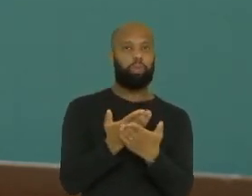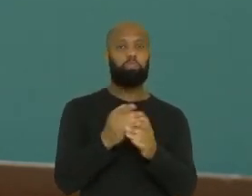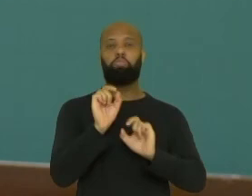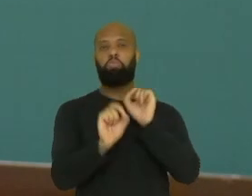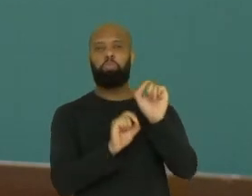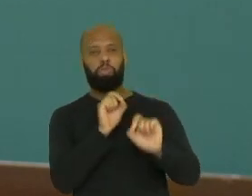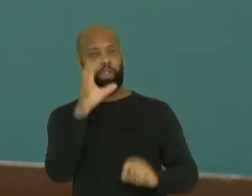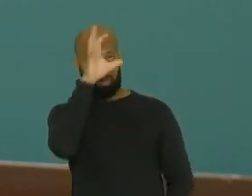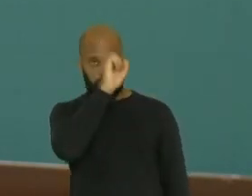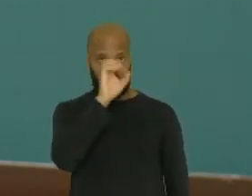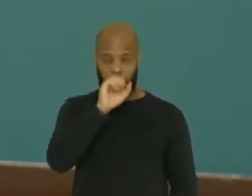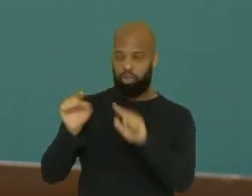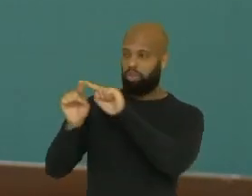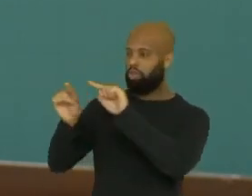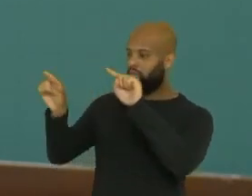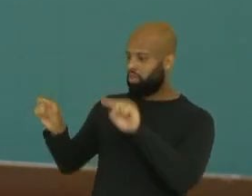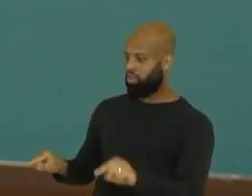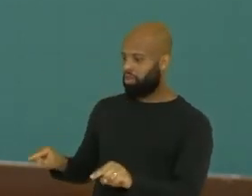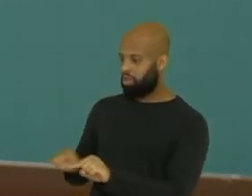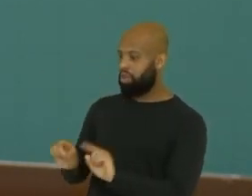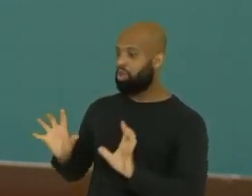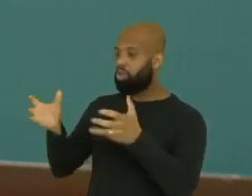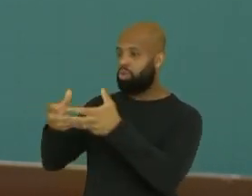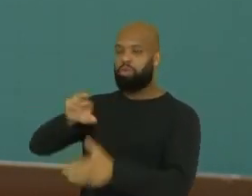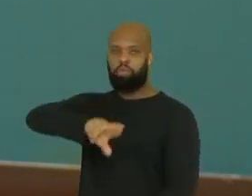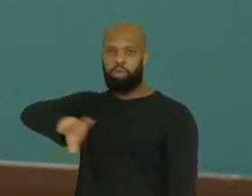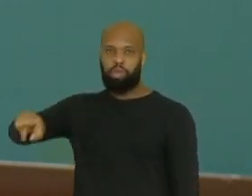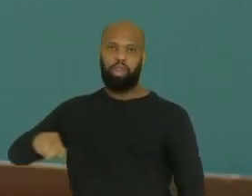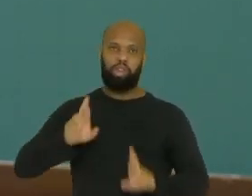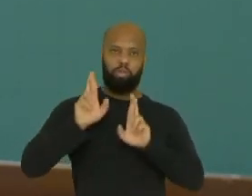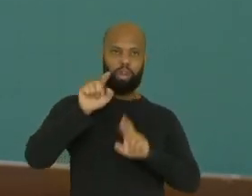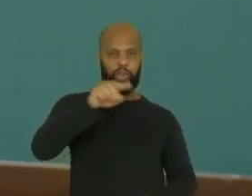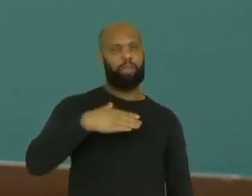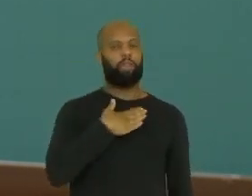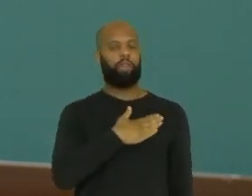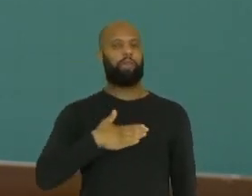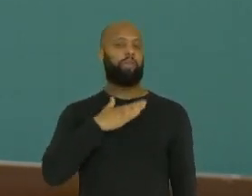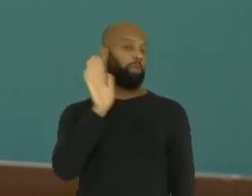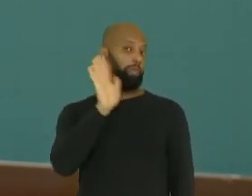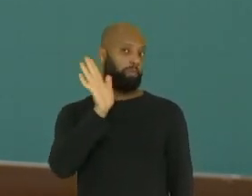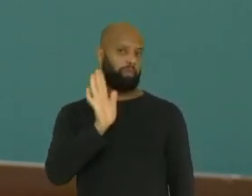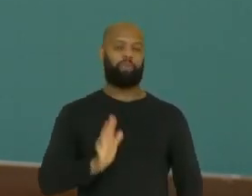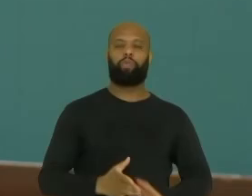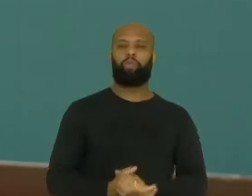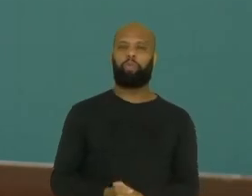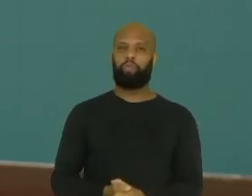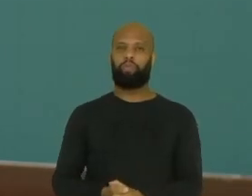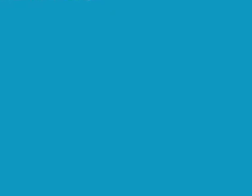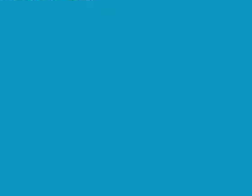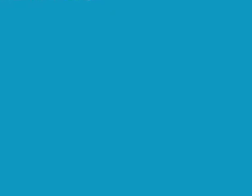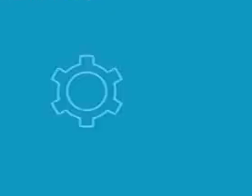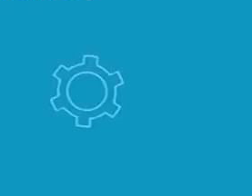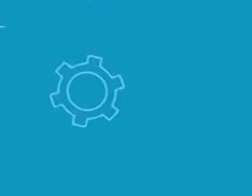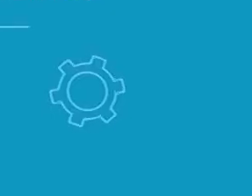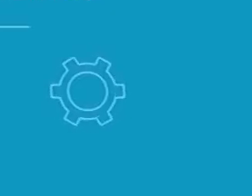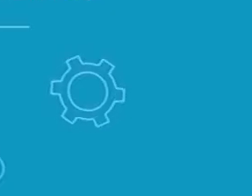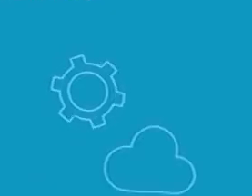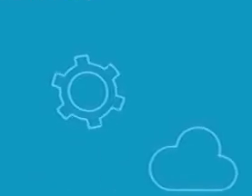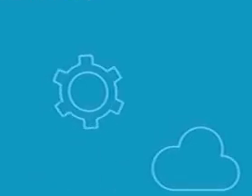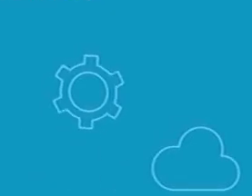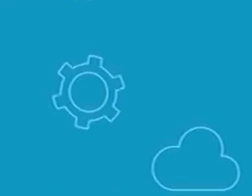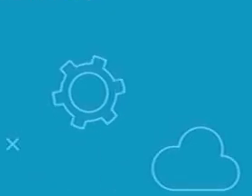esse vídeo nos falamos fala sobre os quadriláteros espero que vocês tenham gostado e até verde e